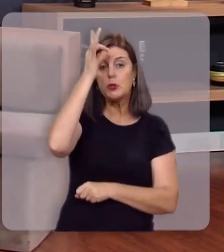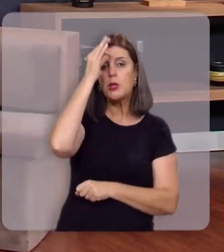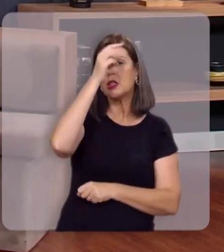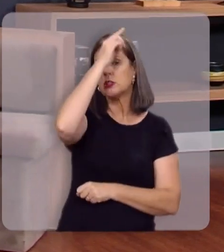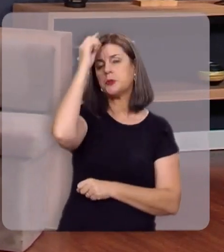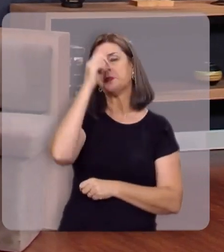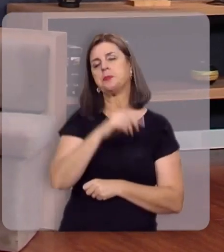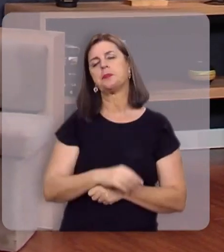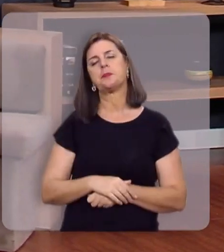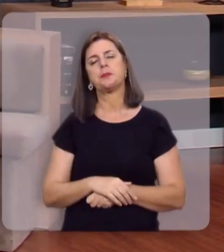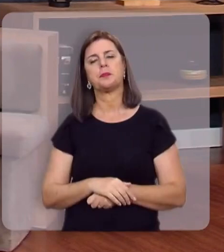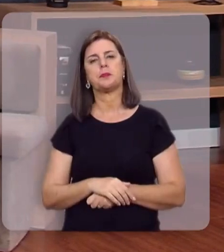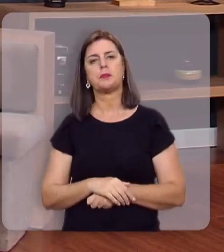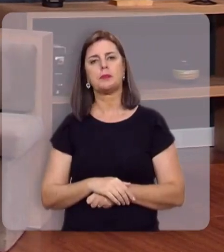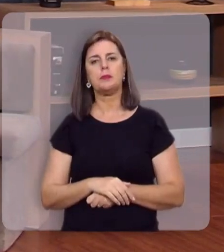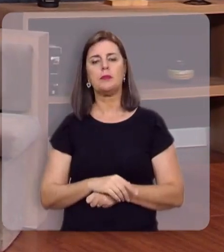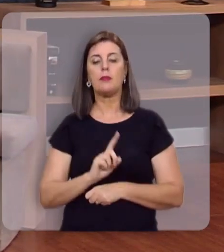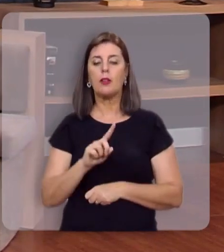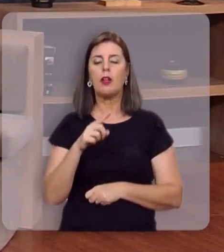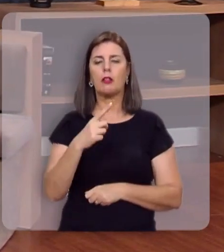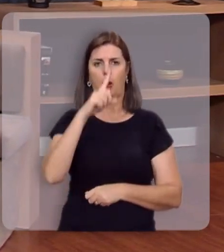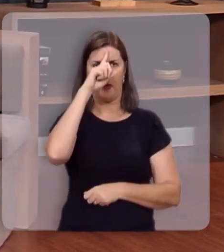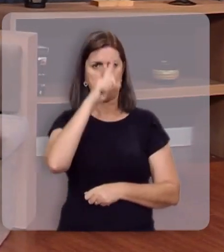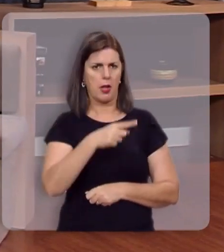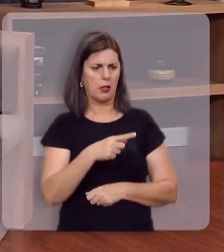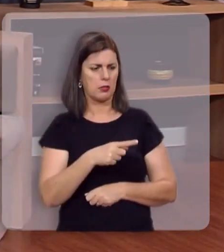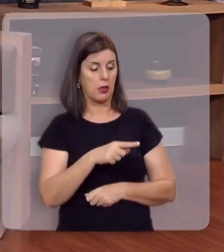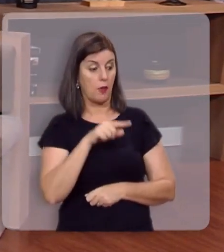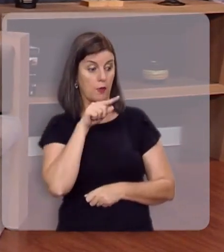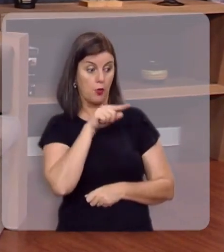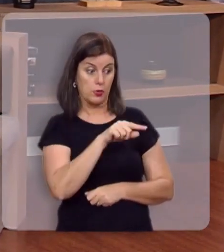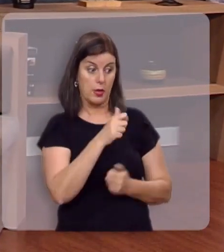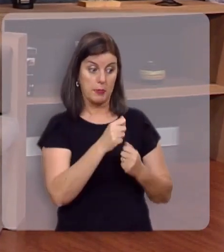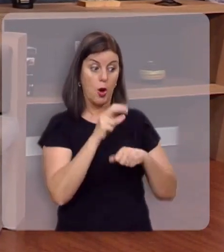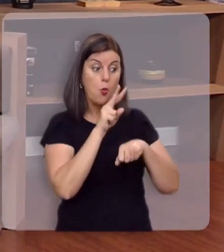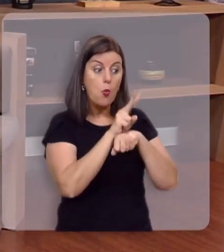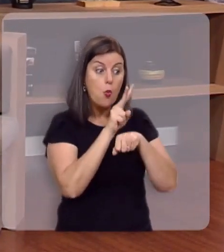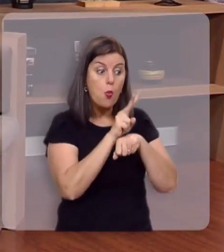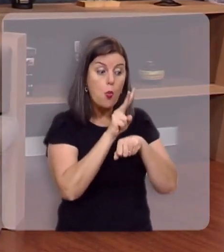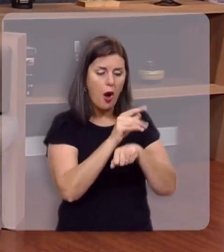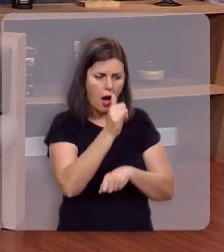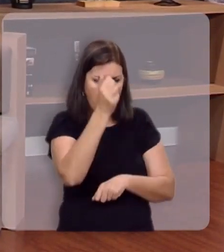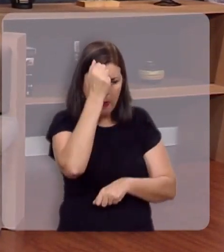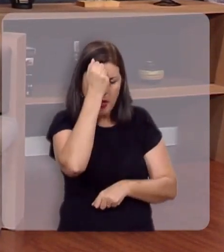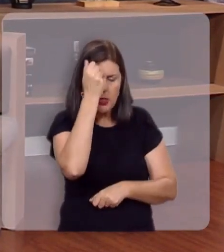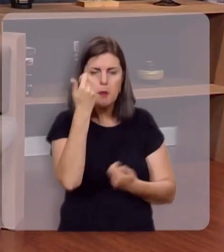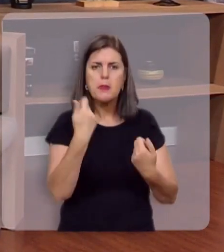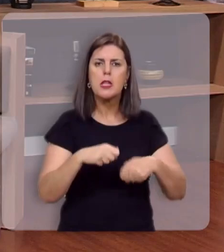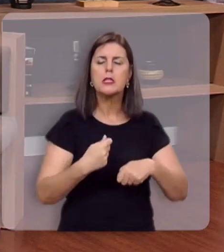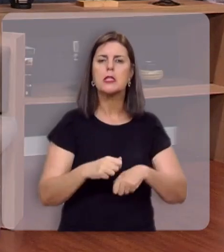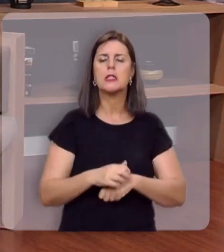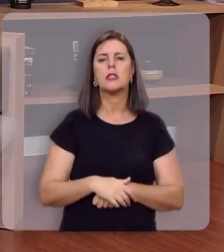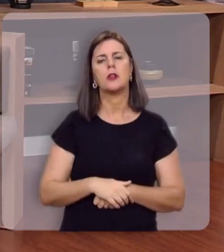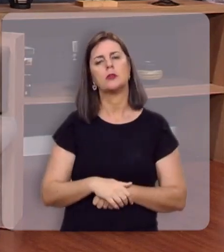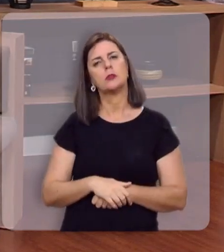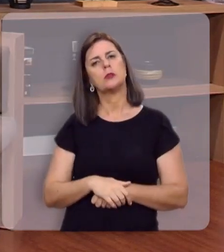do Espírito Santo. Então ele tem uma ordem a dar: sê, pois, zeloso e arrepende-te.